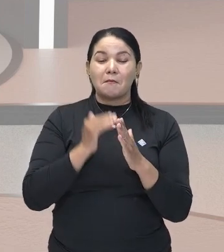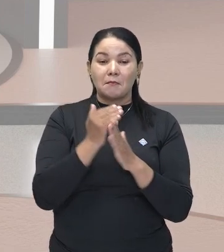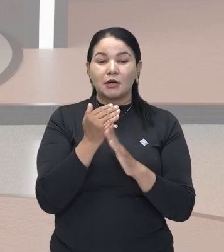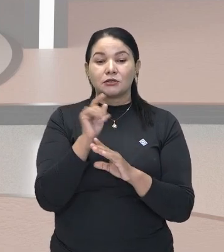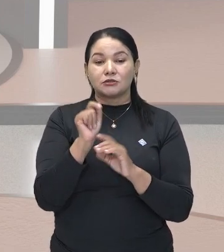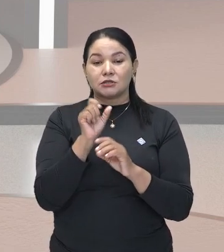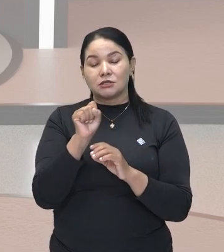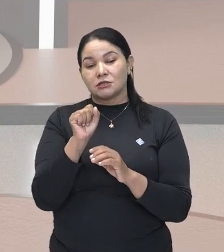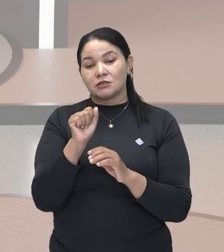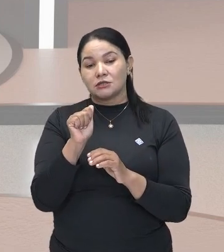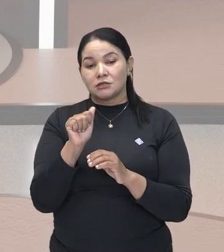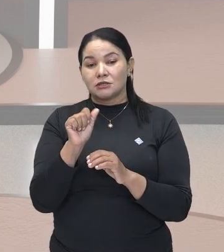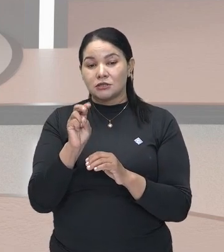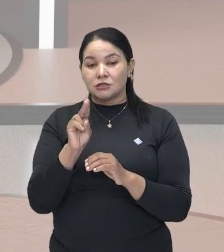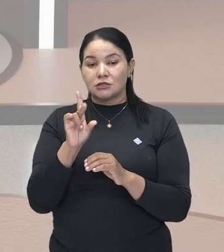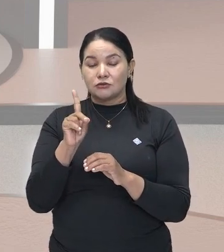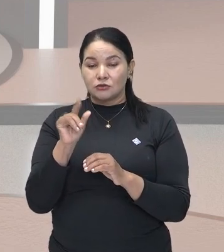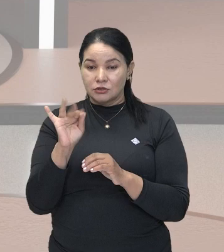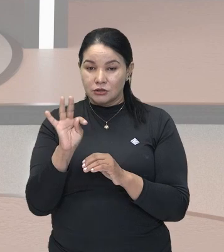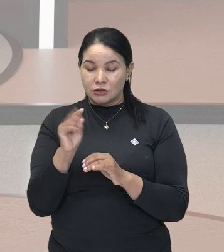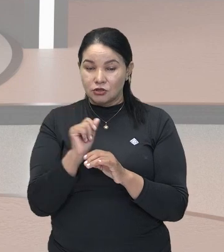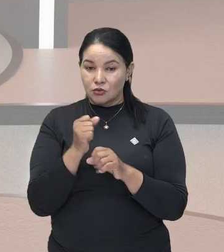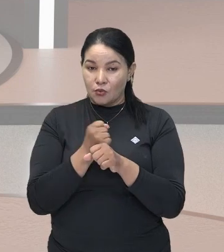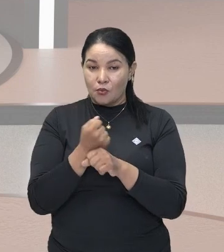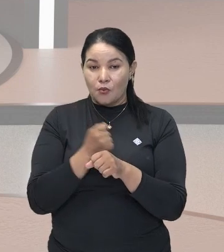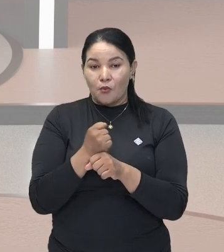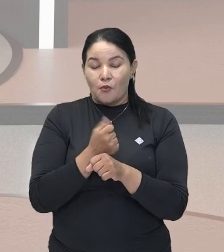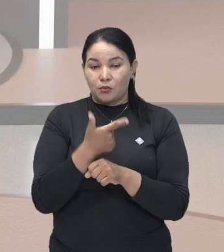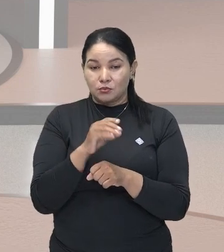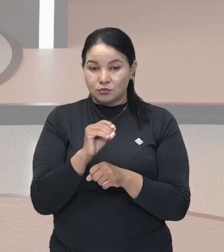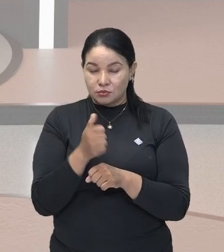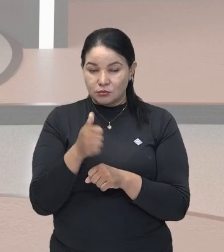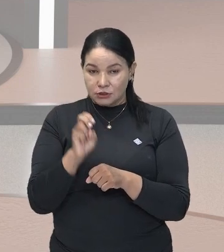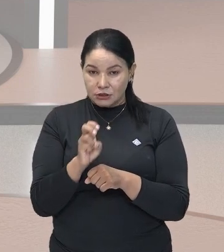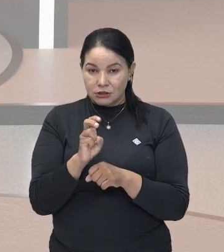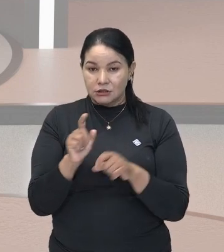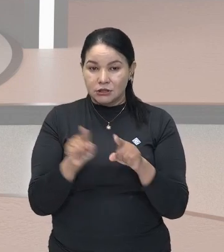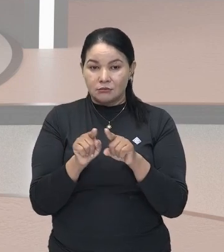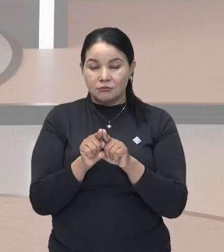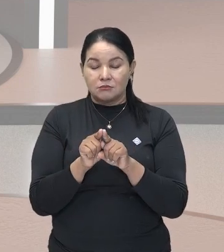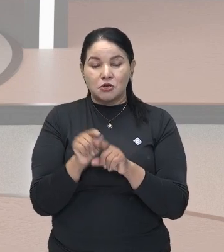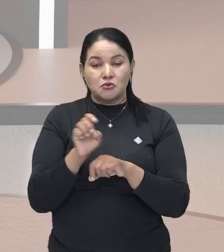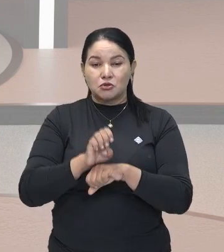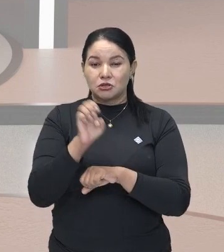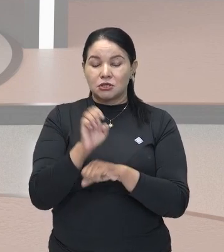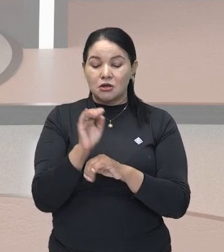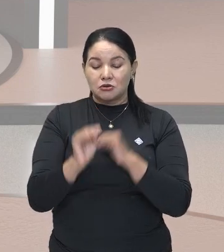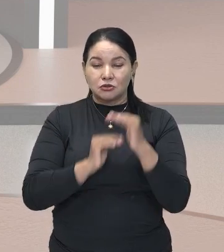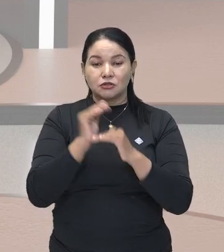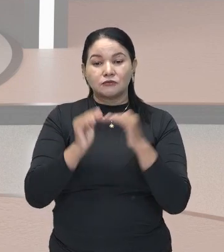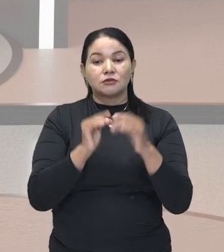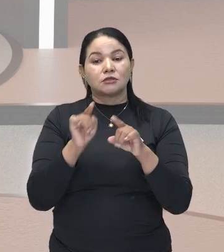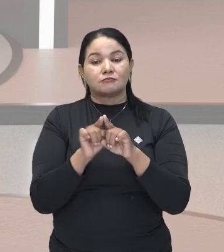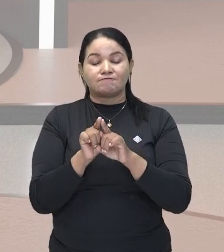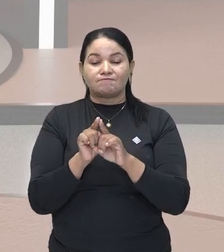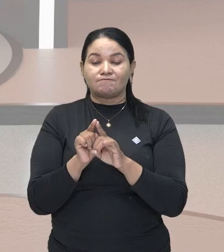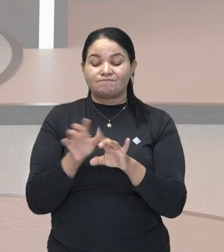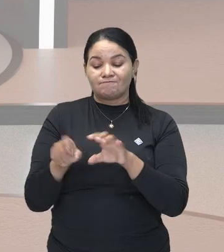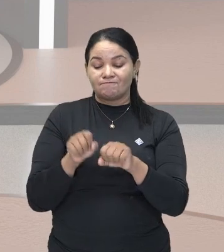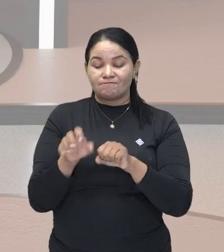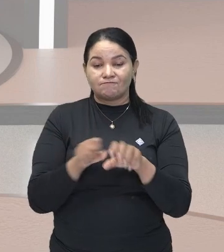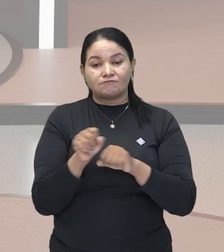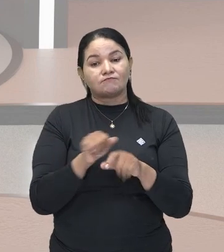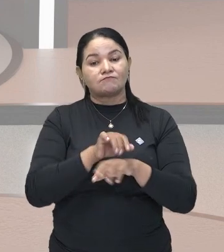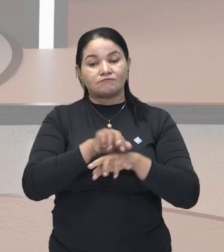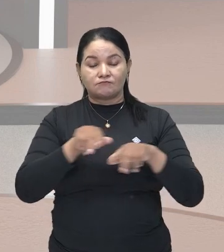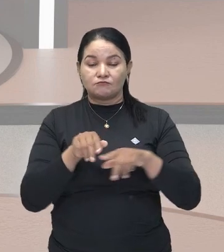petróleo. Porém, em 2015, os Estados Unidos vai ter o seu desenvolvimento nessa exploração, tá?